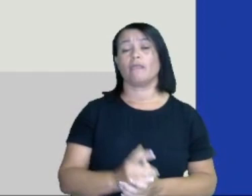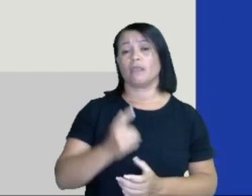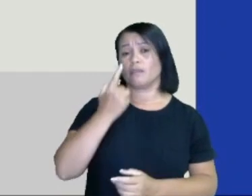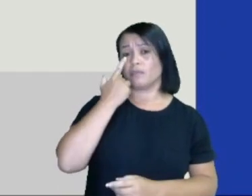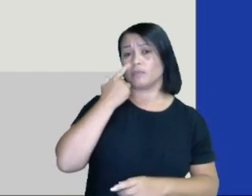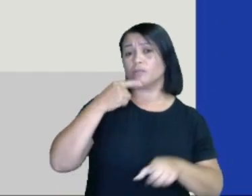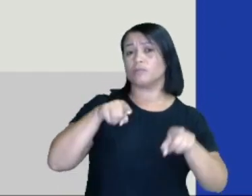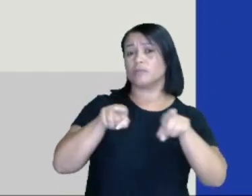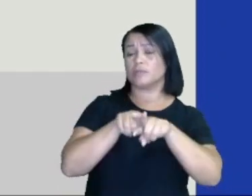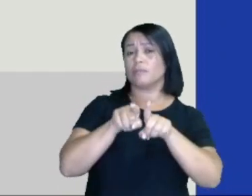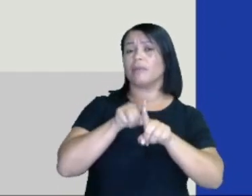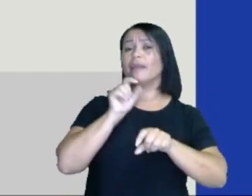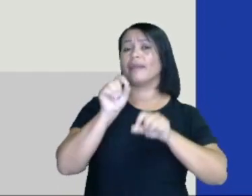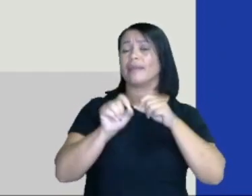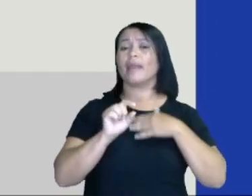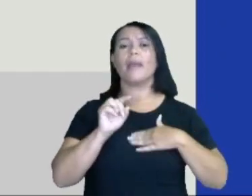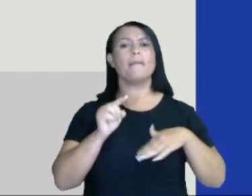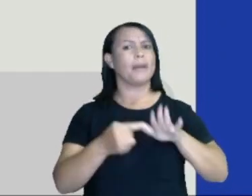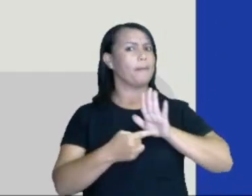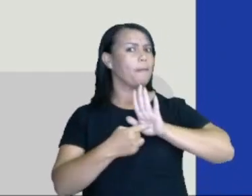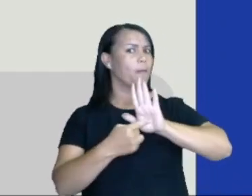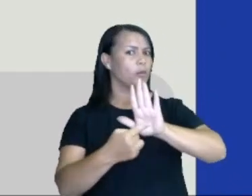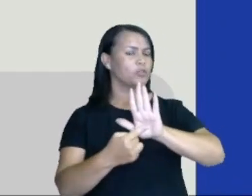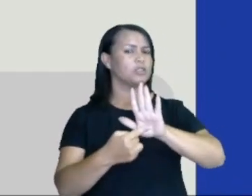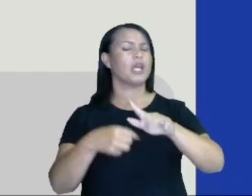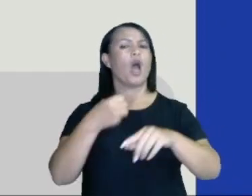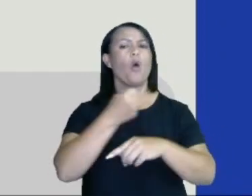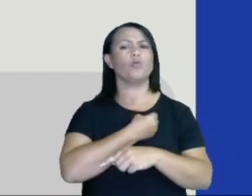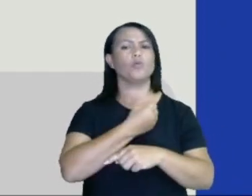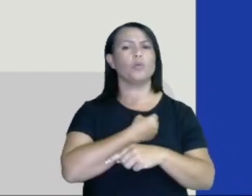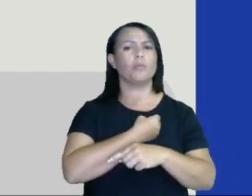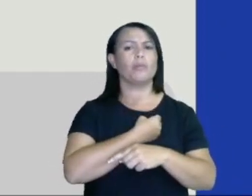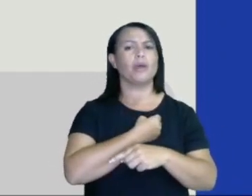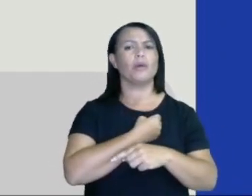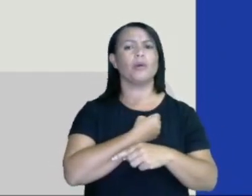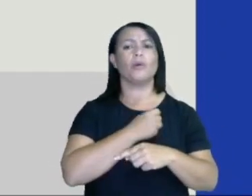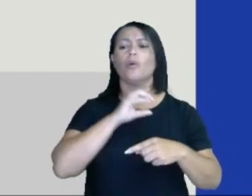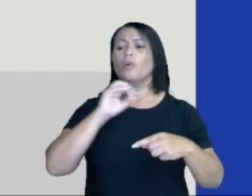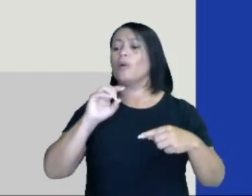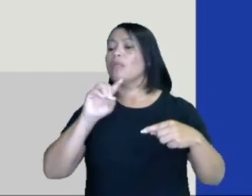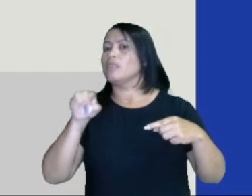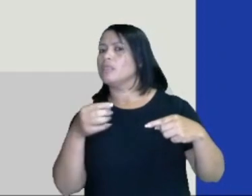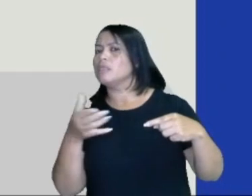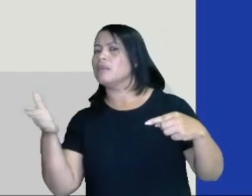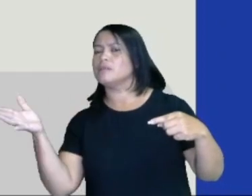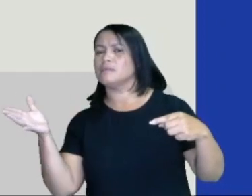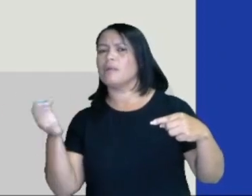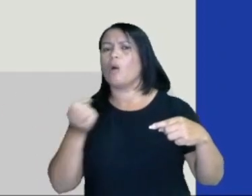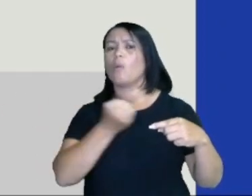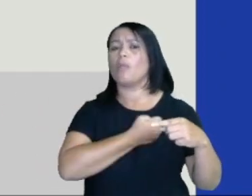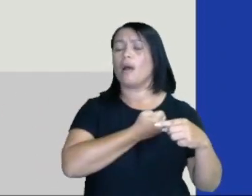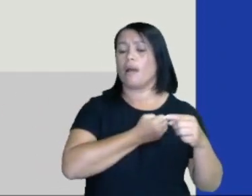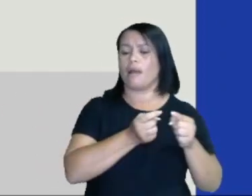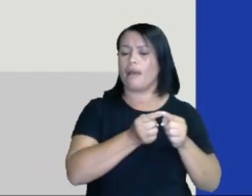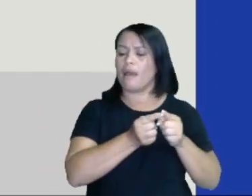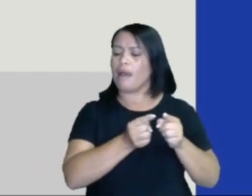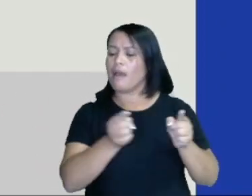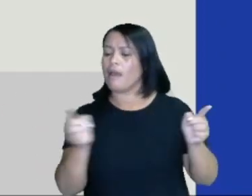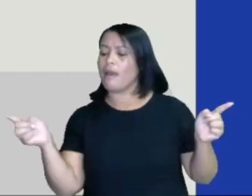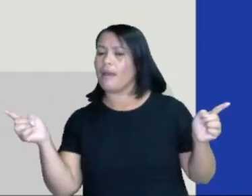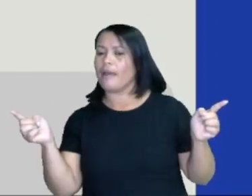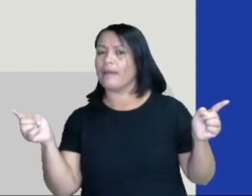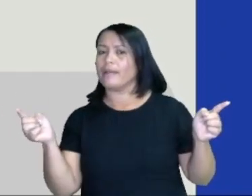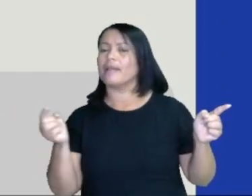vimos também que, para representar um número decimal na reta numerada,